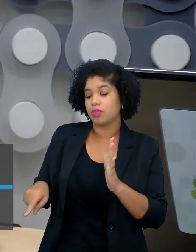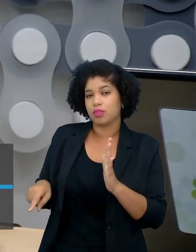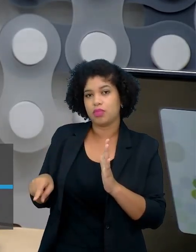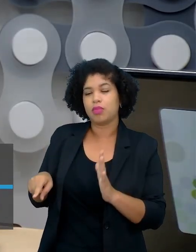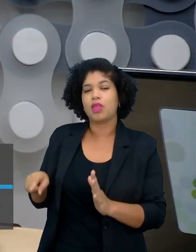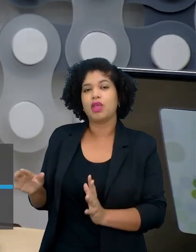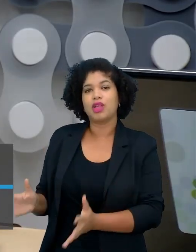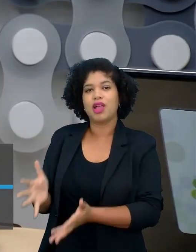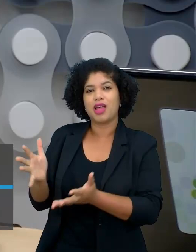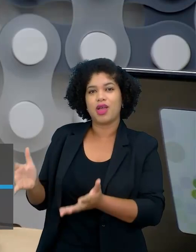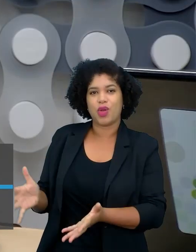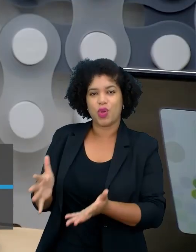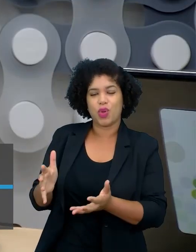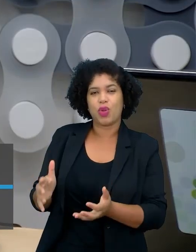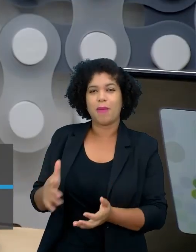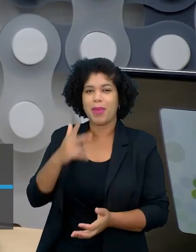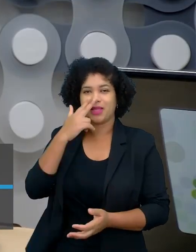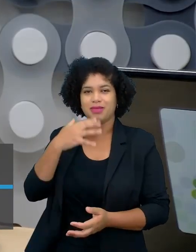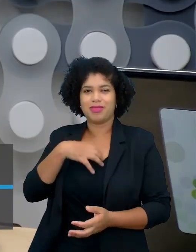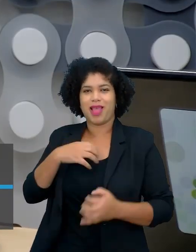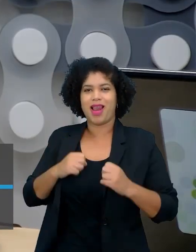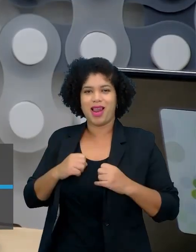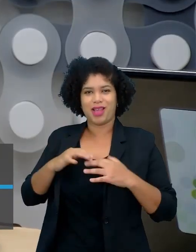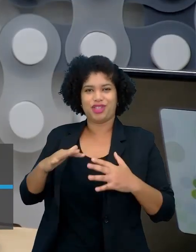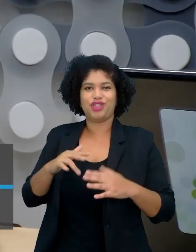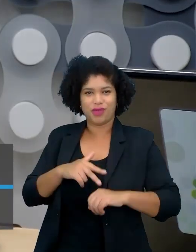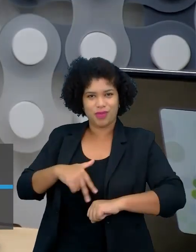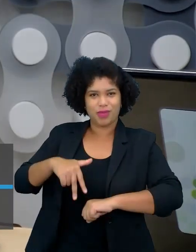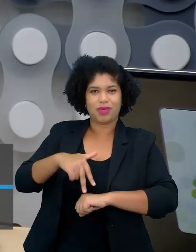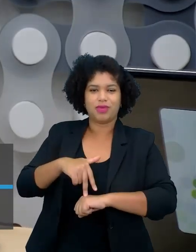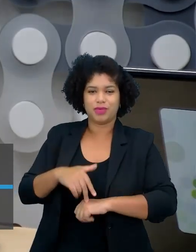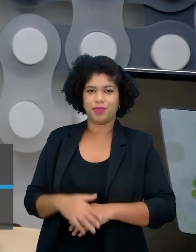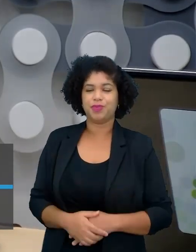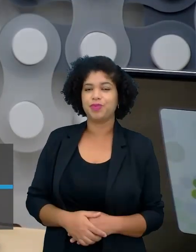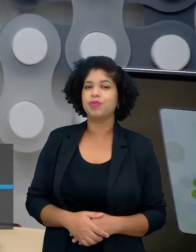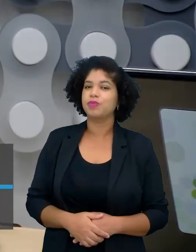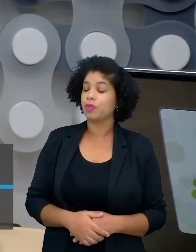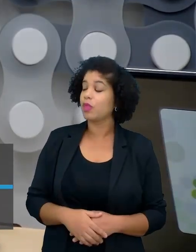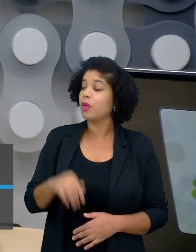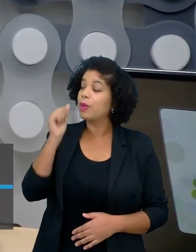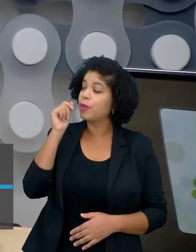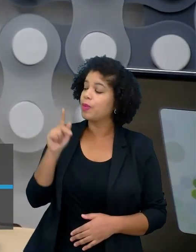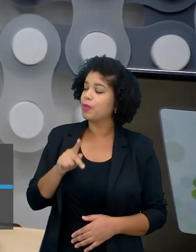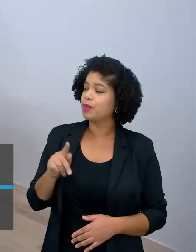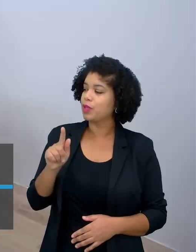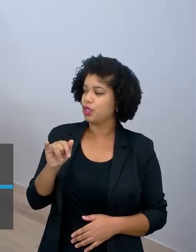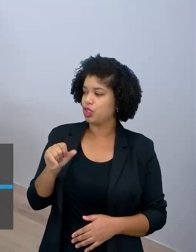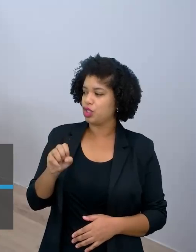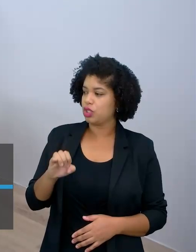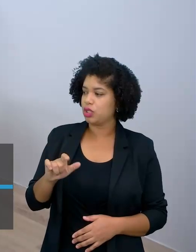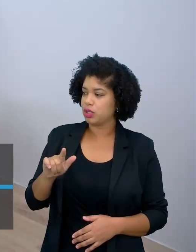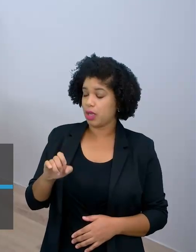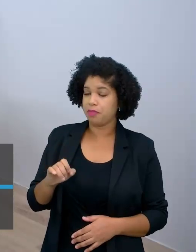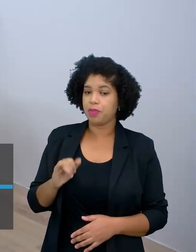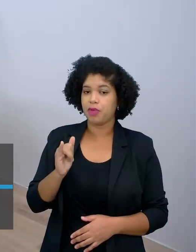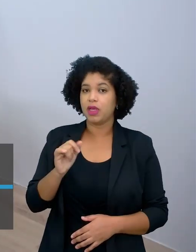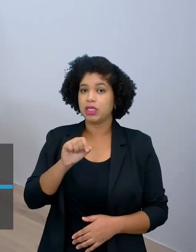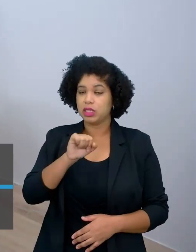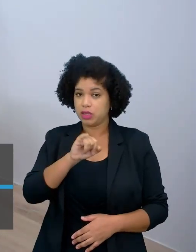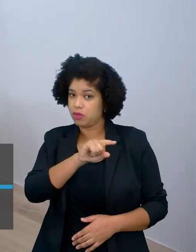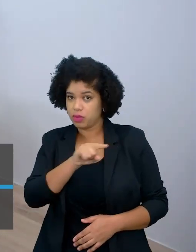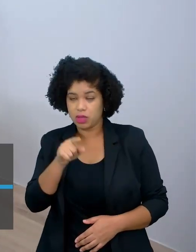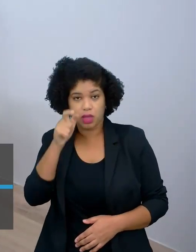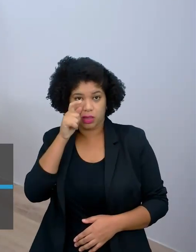a equipe de alunos. Então, é até importante mencionar aqui, professora Gisele, caso você, professor, não tenha assistido